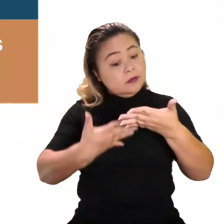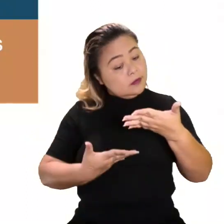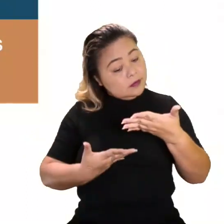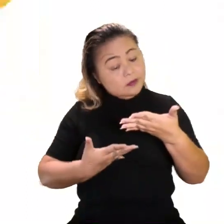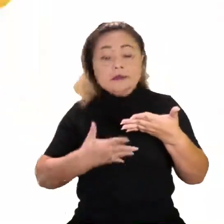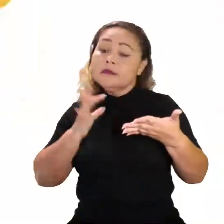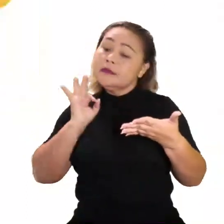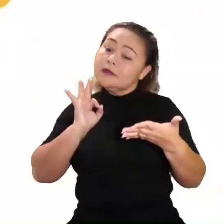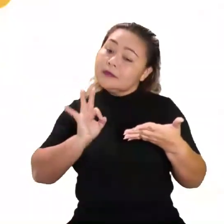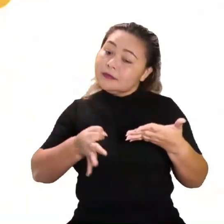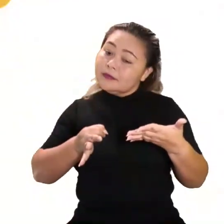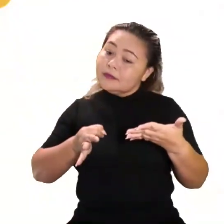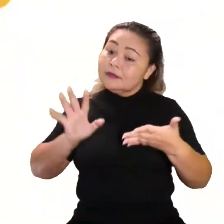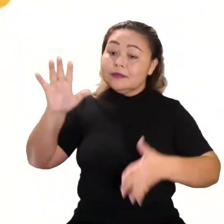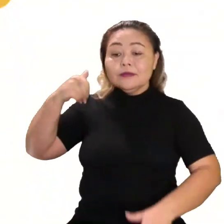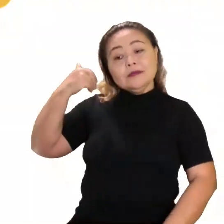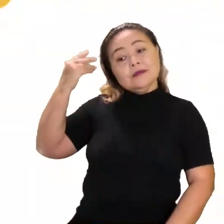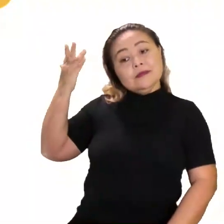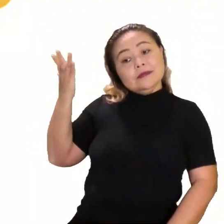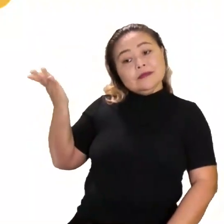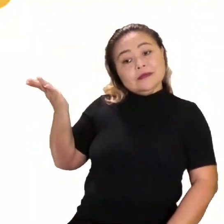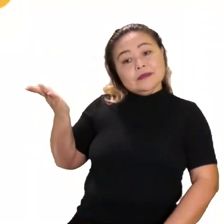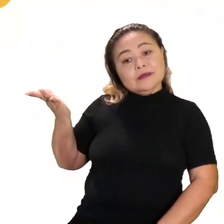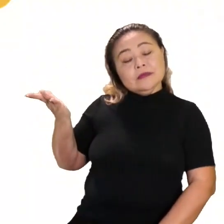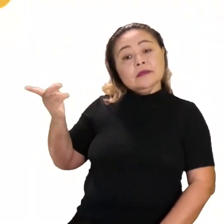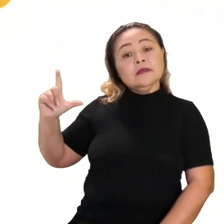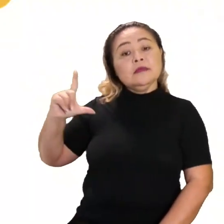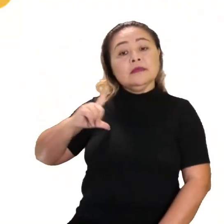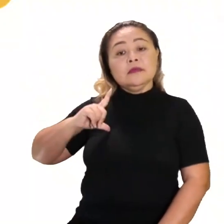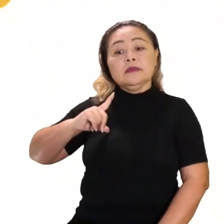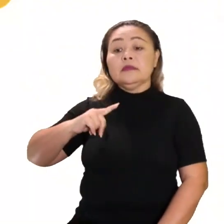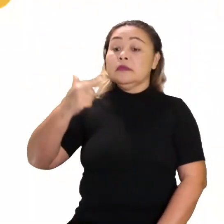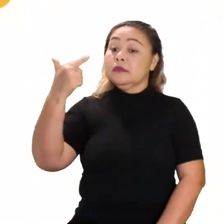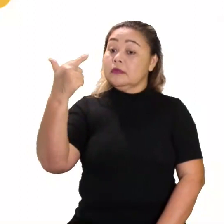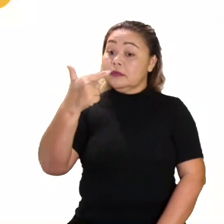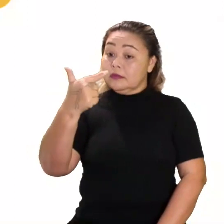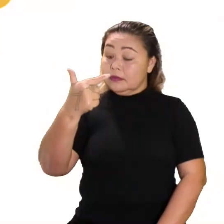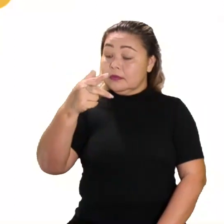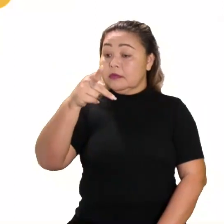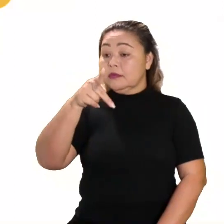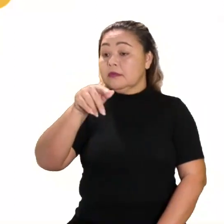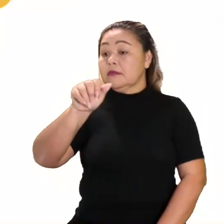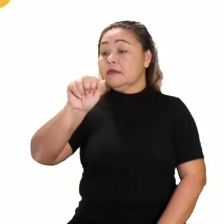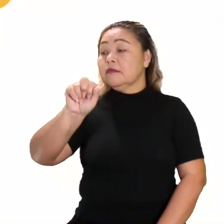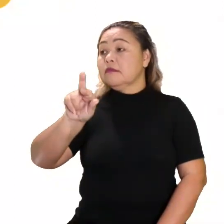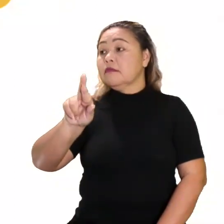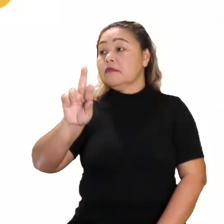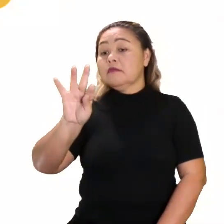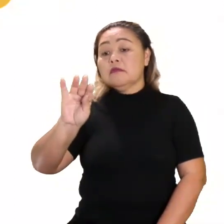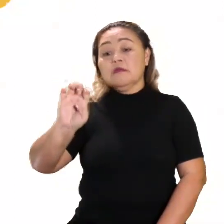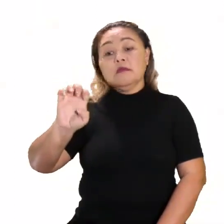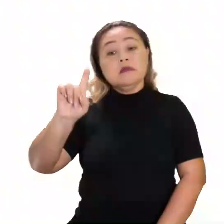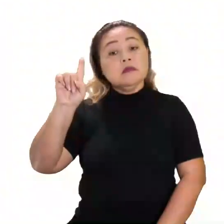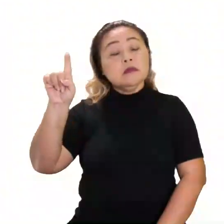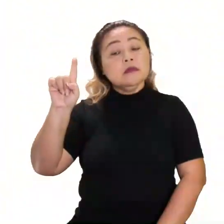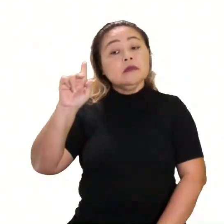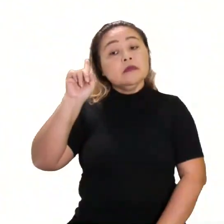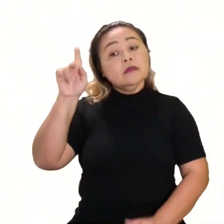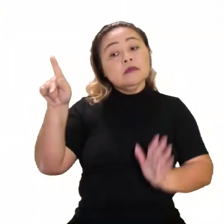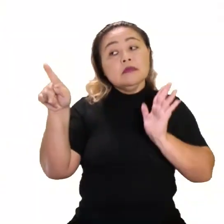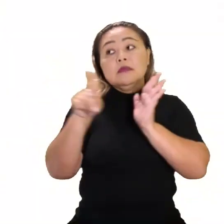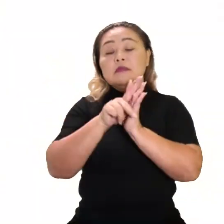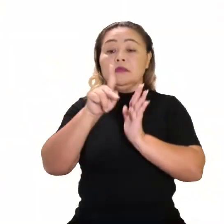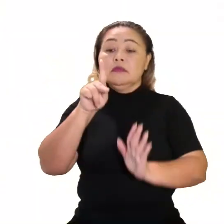problemas. Certo? Vamos lá, então, saindo da cartola, a gente vem com a parte 2 da nossa PG, a nossa progressão geométrica.